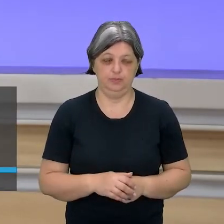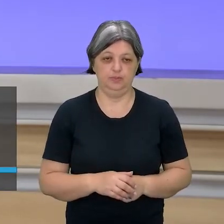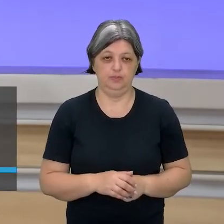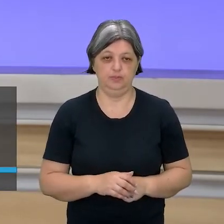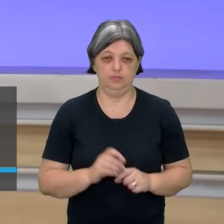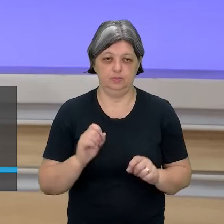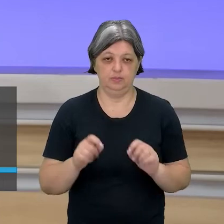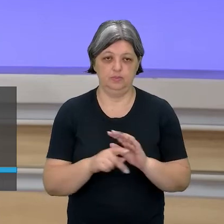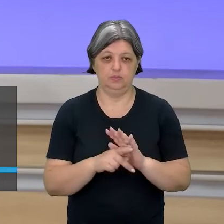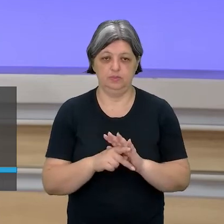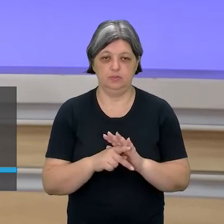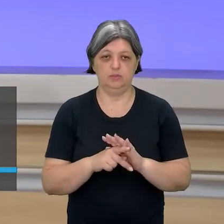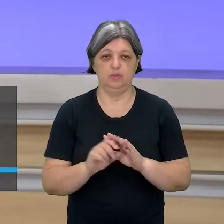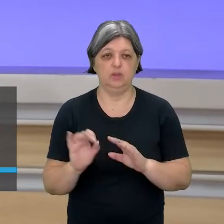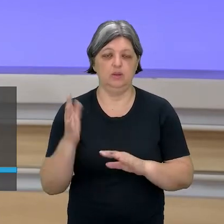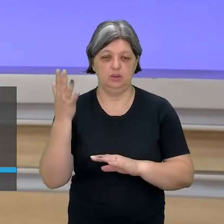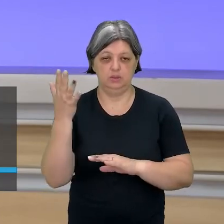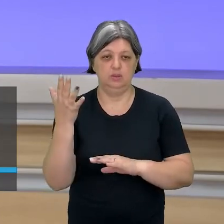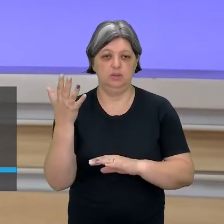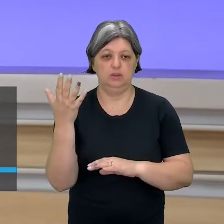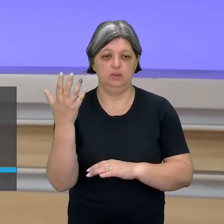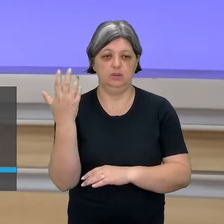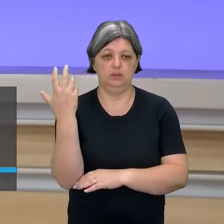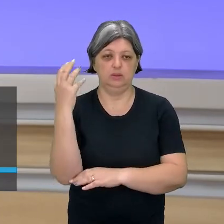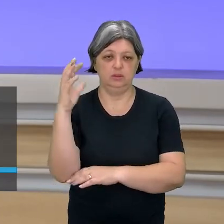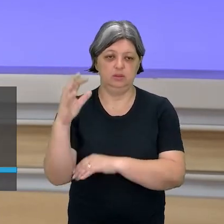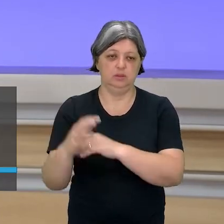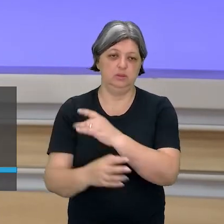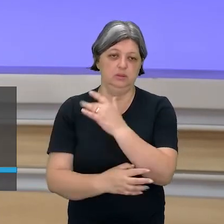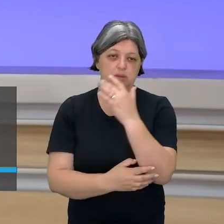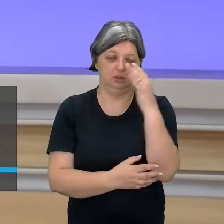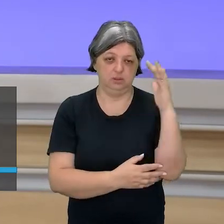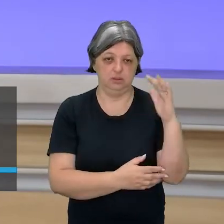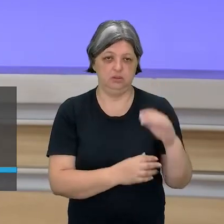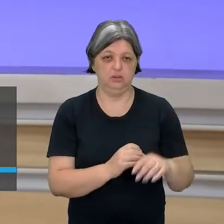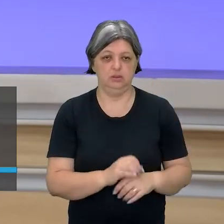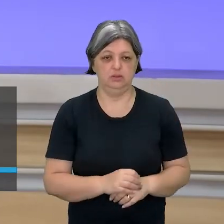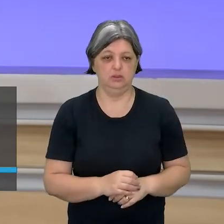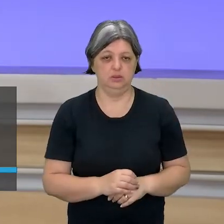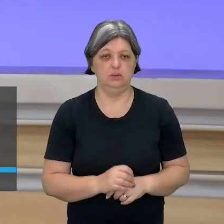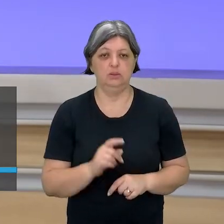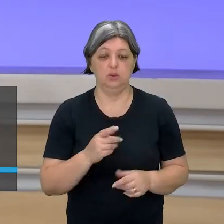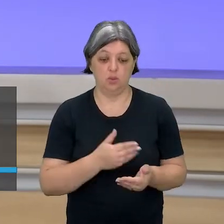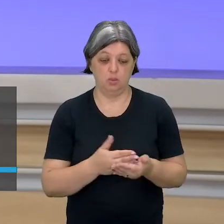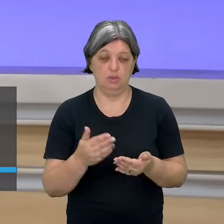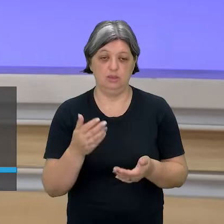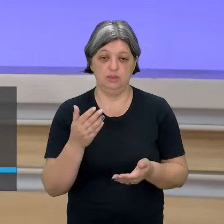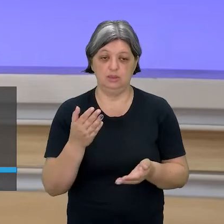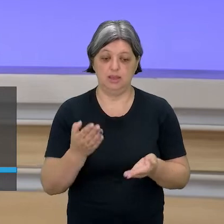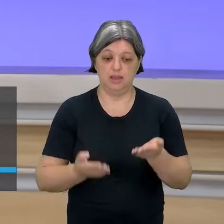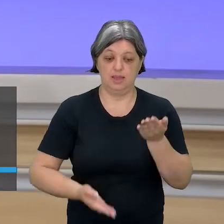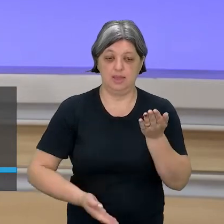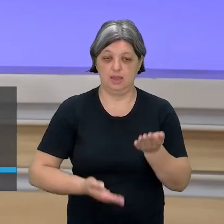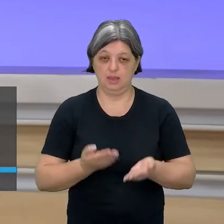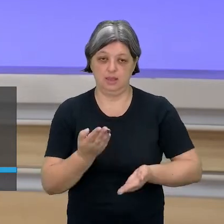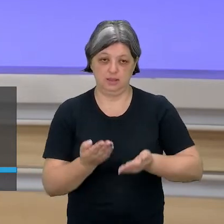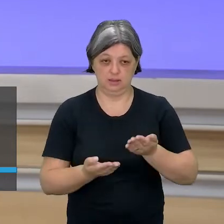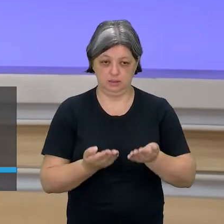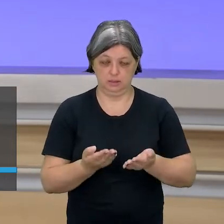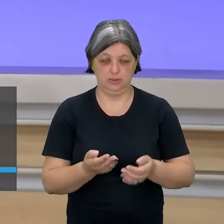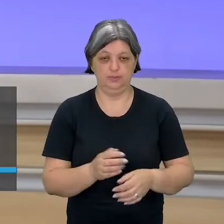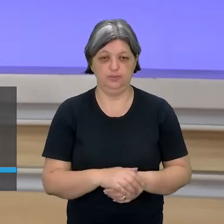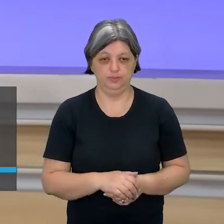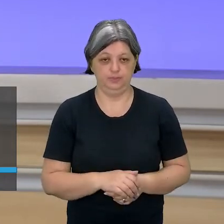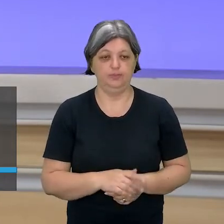ecológicas que acontecem aí nesse ambiente, eles entram em equilíbrio. E aí, vamos iniciar